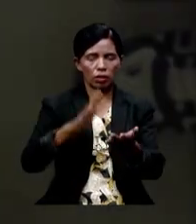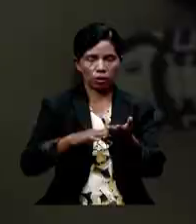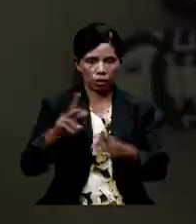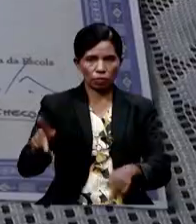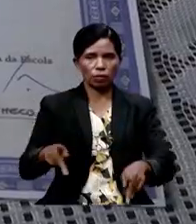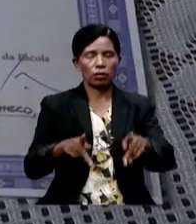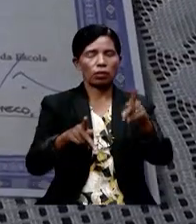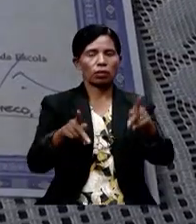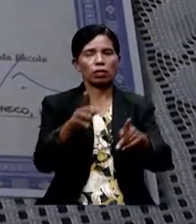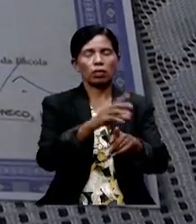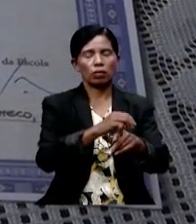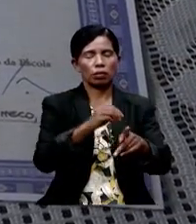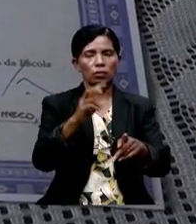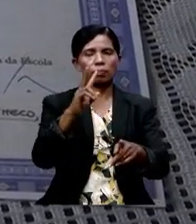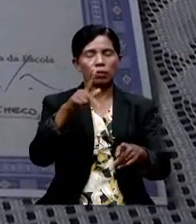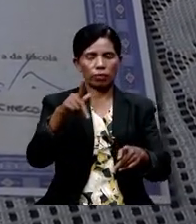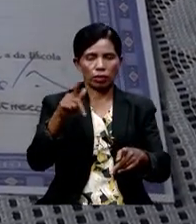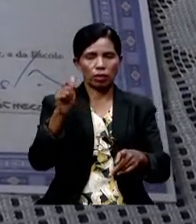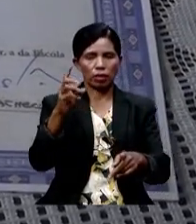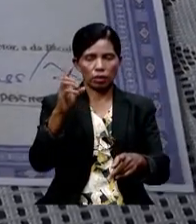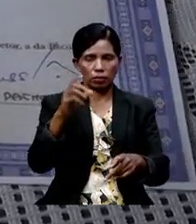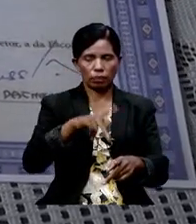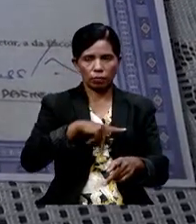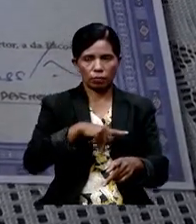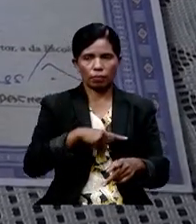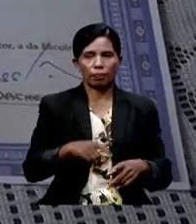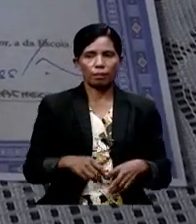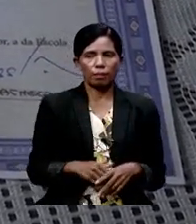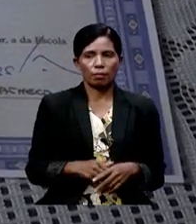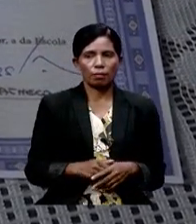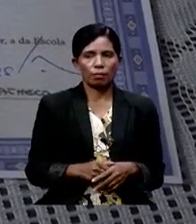pública no privado. Emerenciana Martins, Lamberto da Silva, GMN.